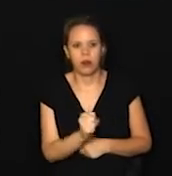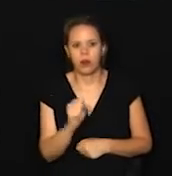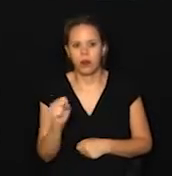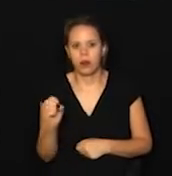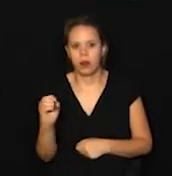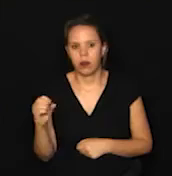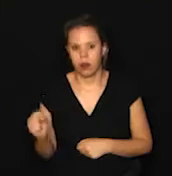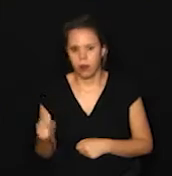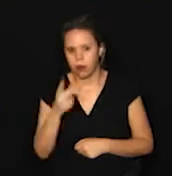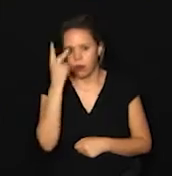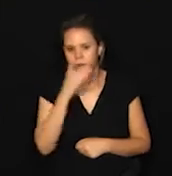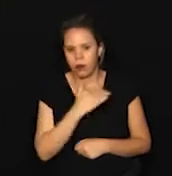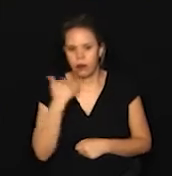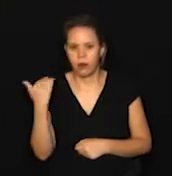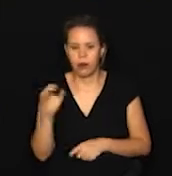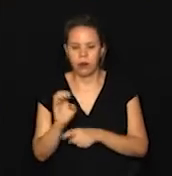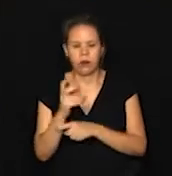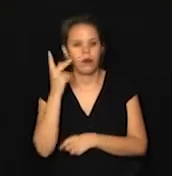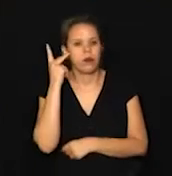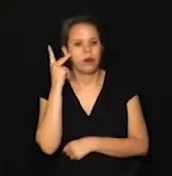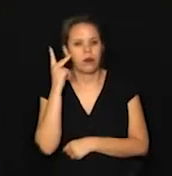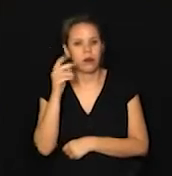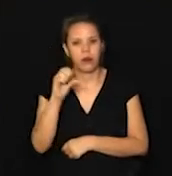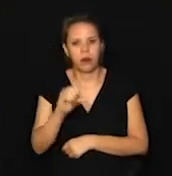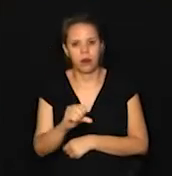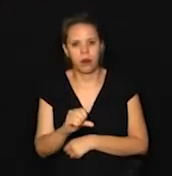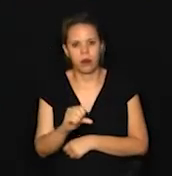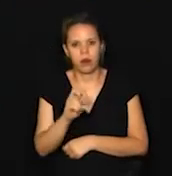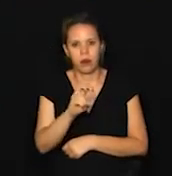139.808 óbitos. No estado de São Paulo, são